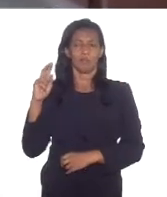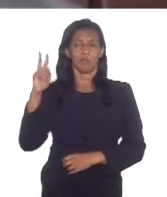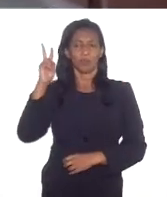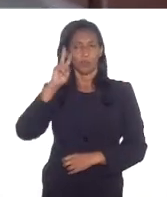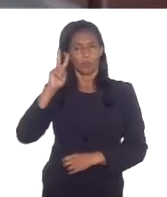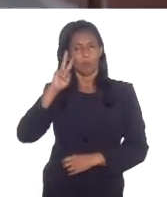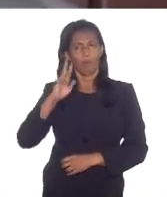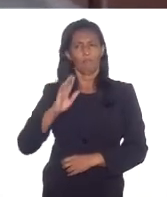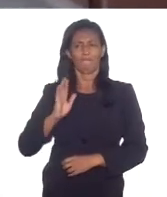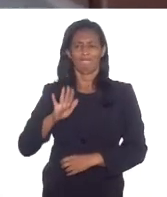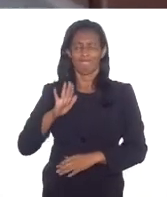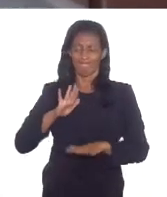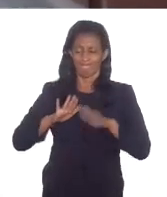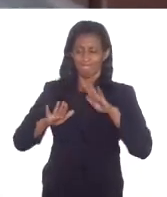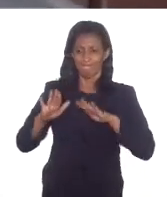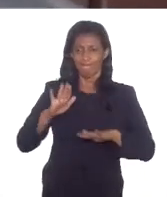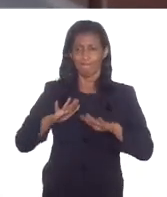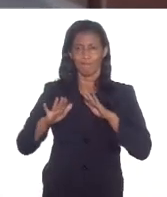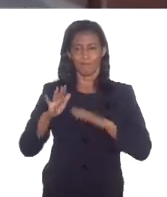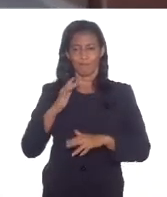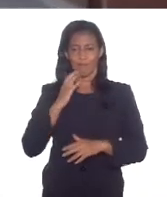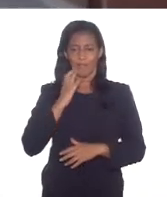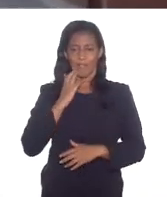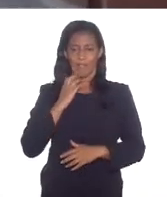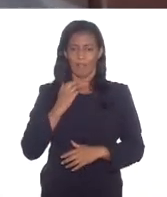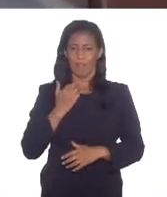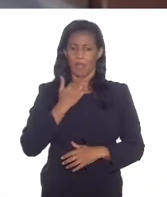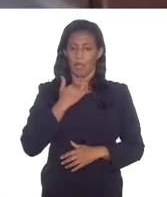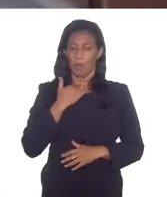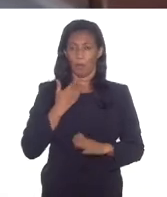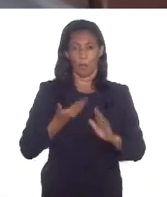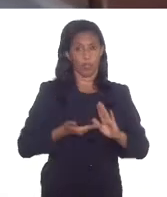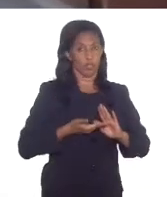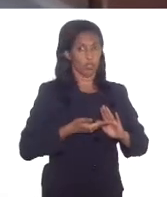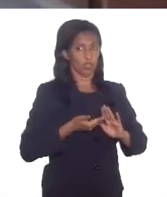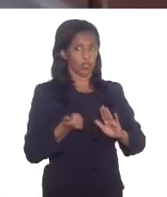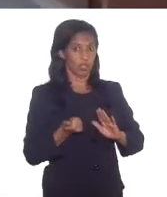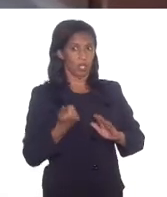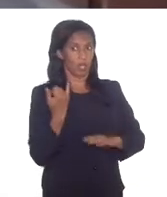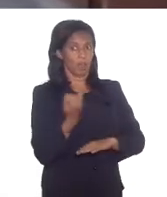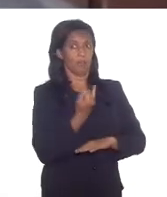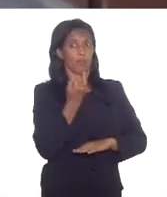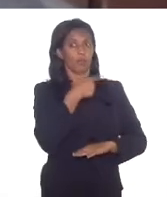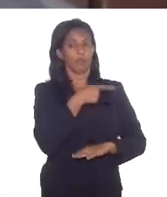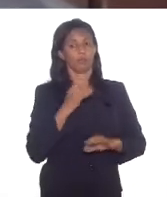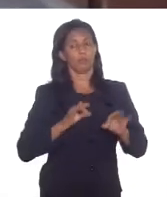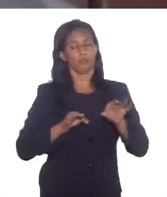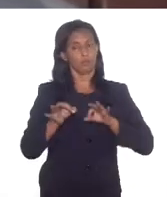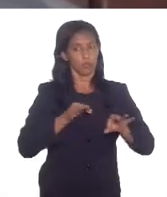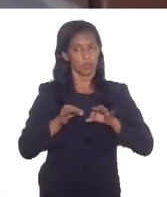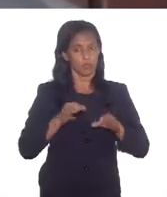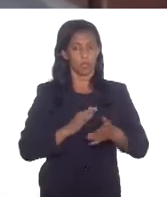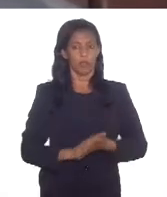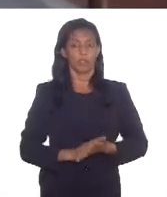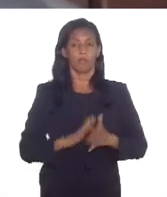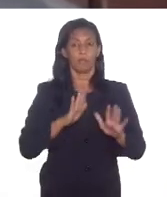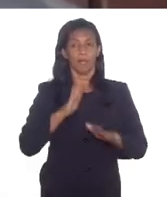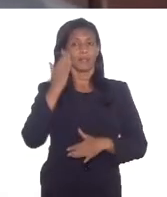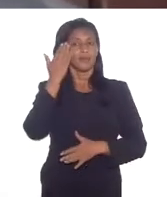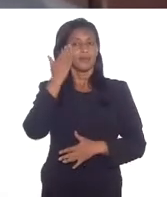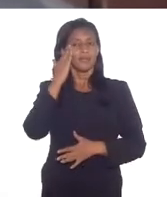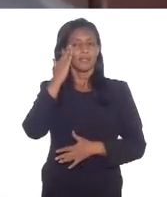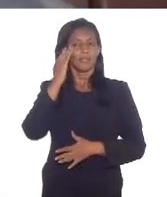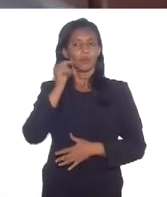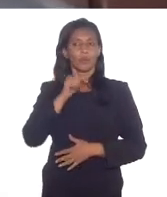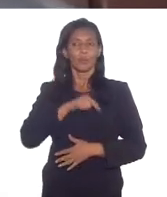muito delicado, né? Não tiramos o mérito do programa, do projeto, mas entendeu-se